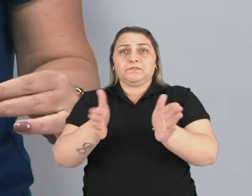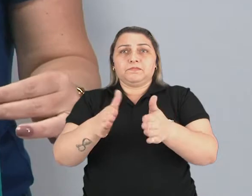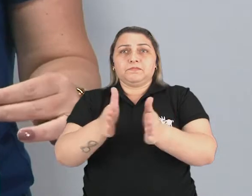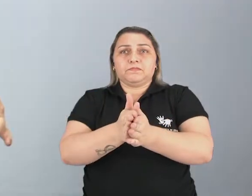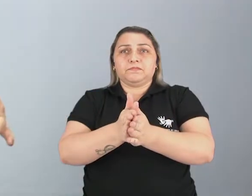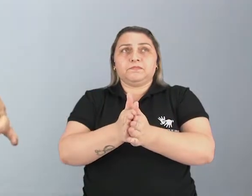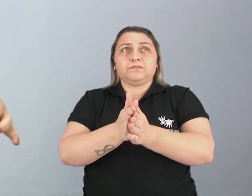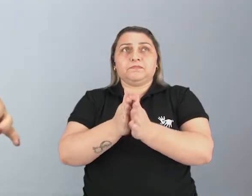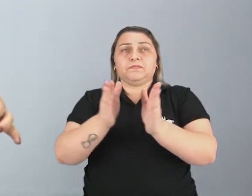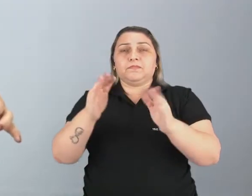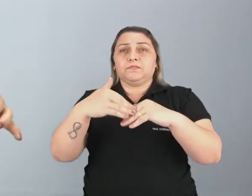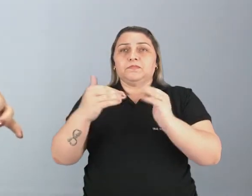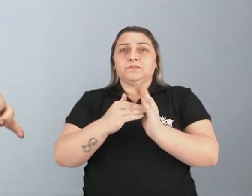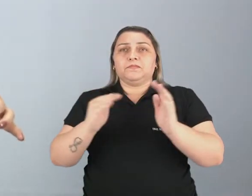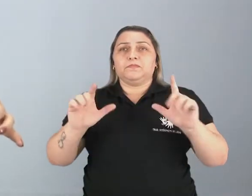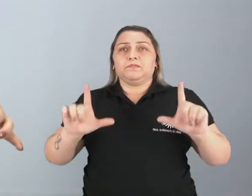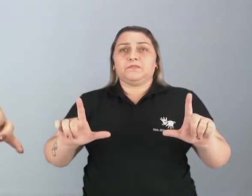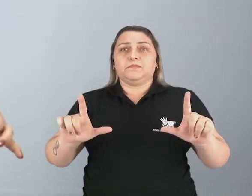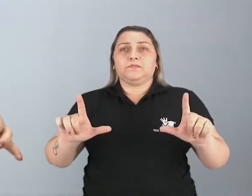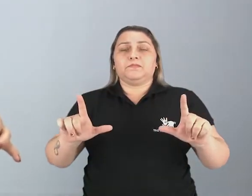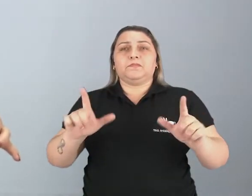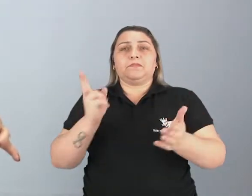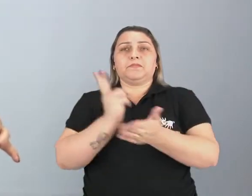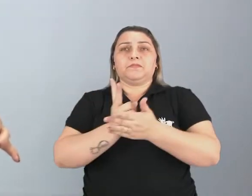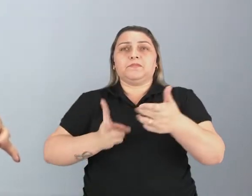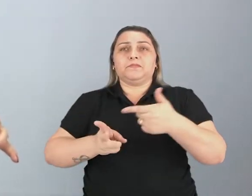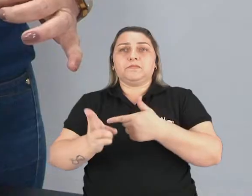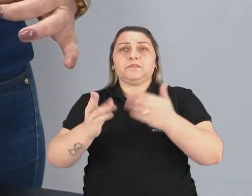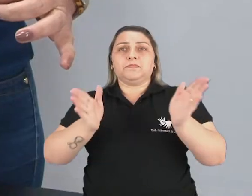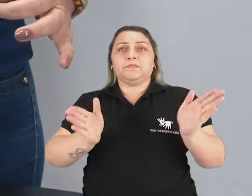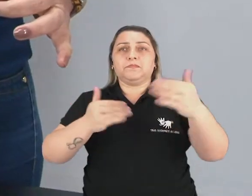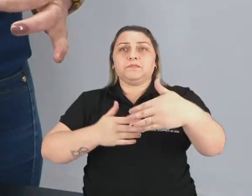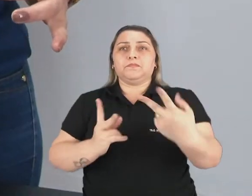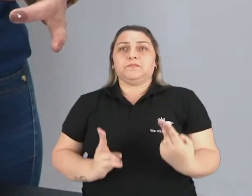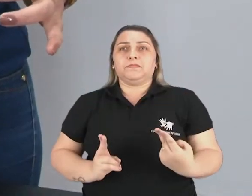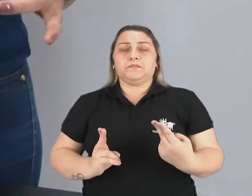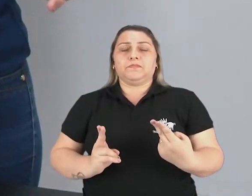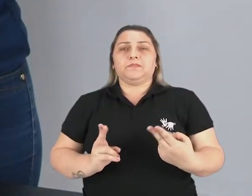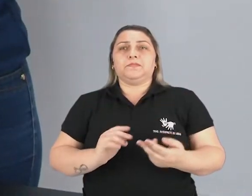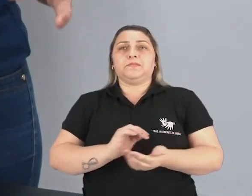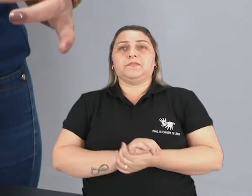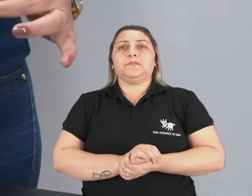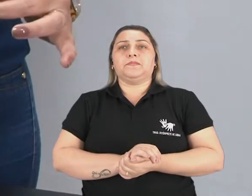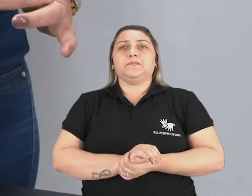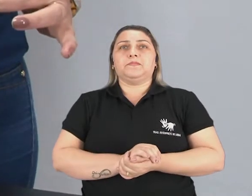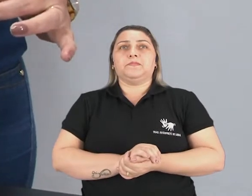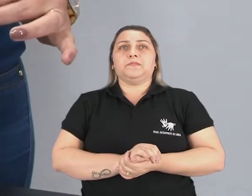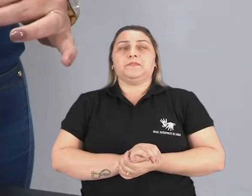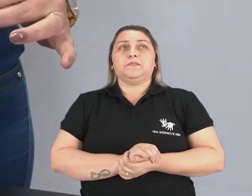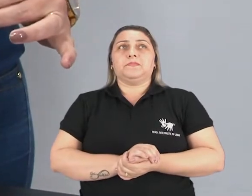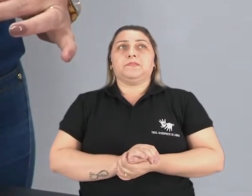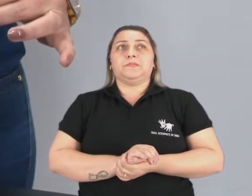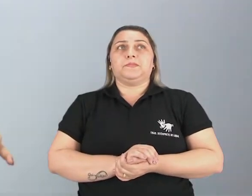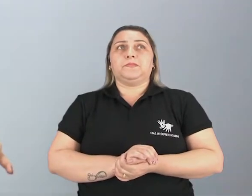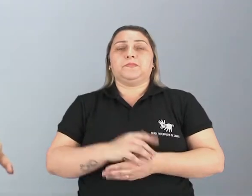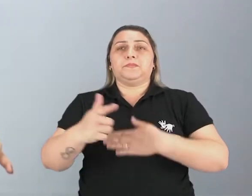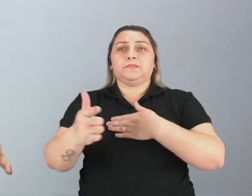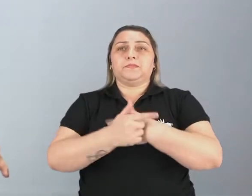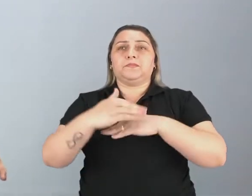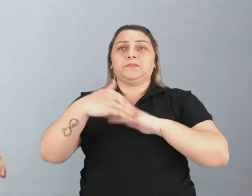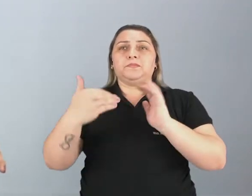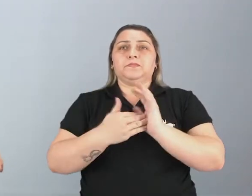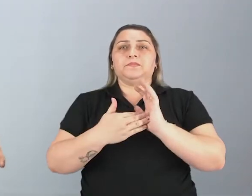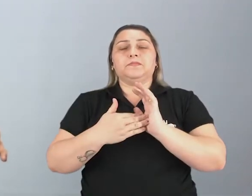só. Todos eles eu cortei no mesmo tamanho. E aí, essa folha é um